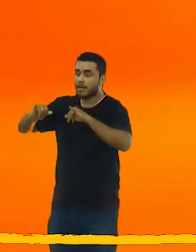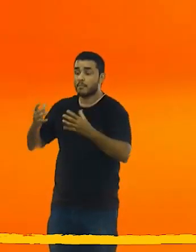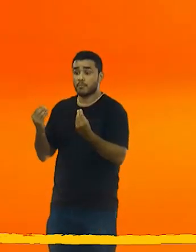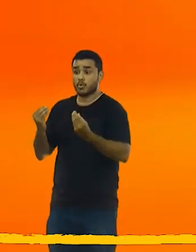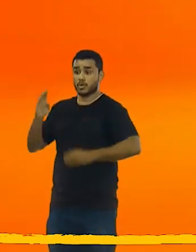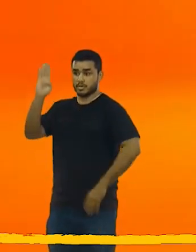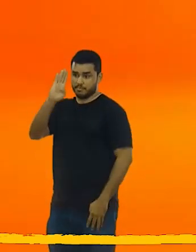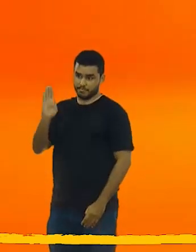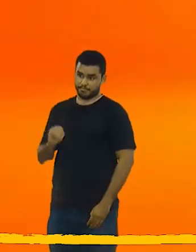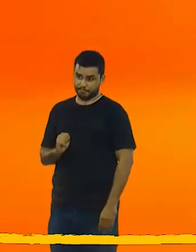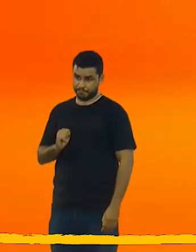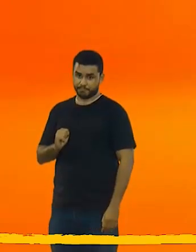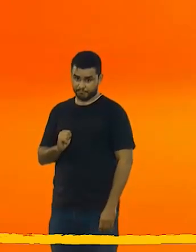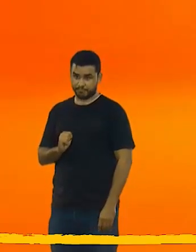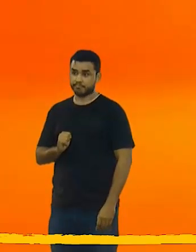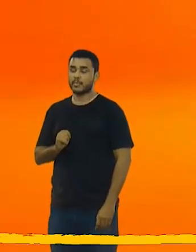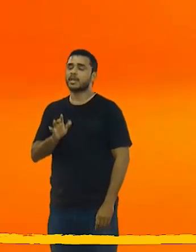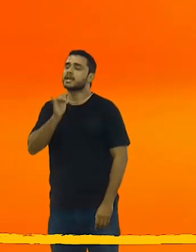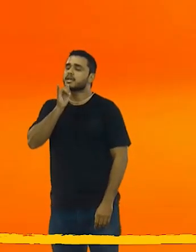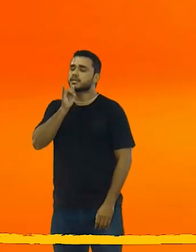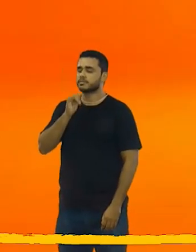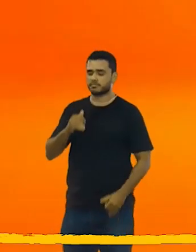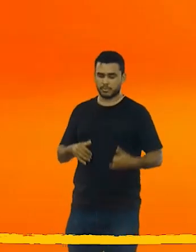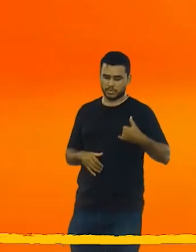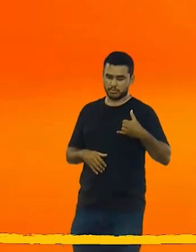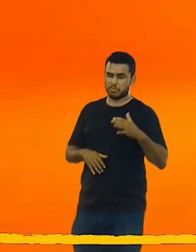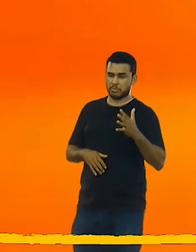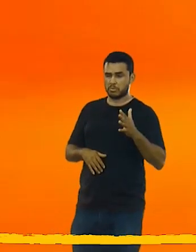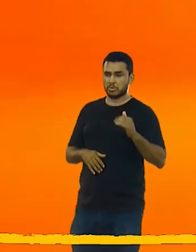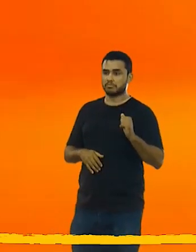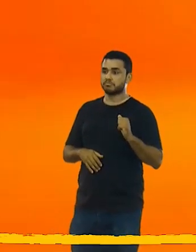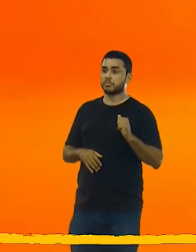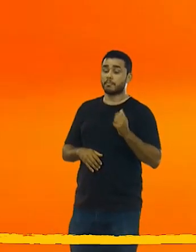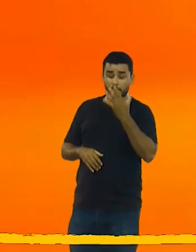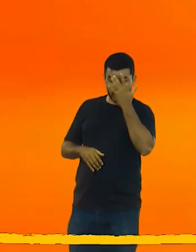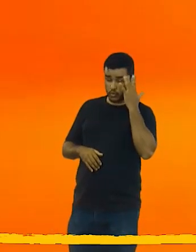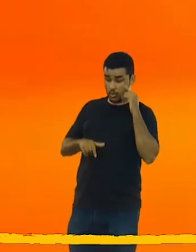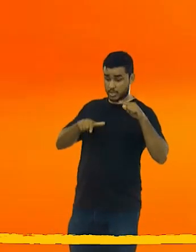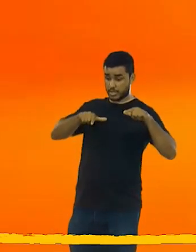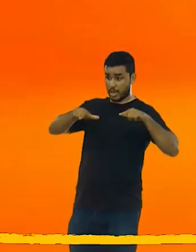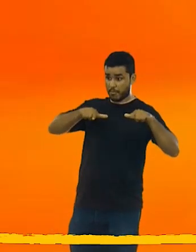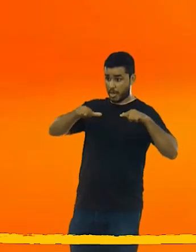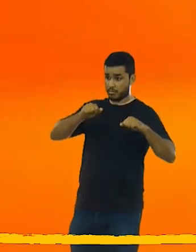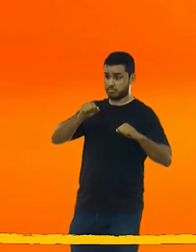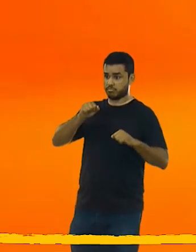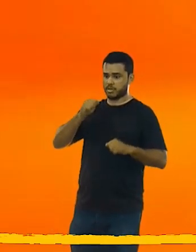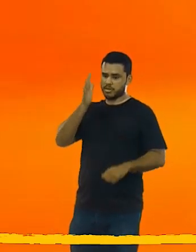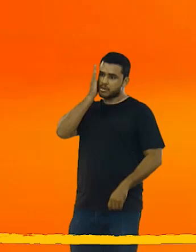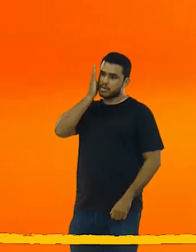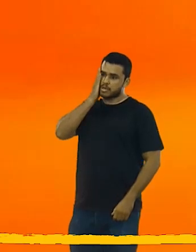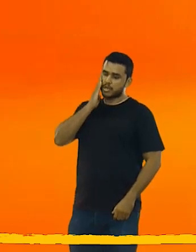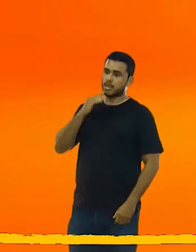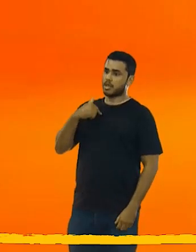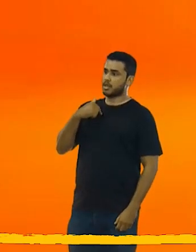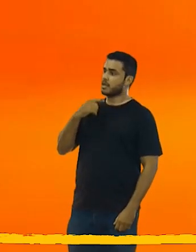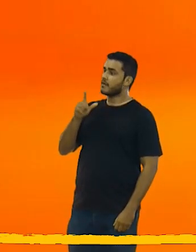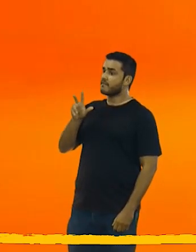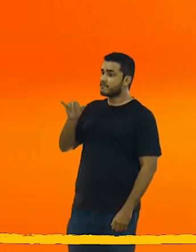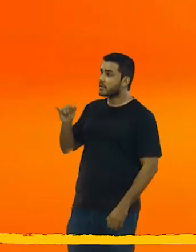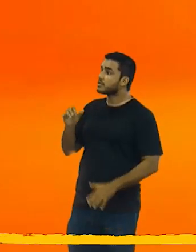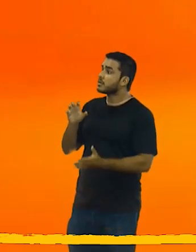população economicamente ativa, de 18,7% ele vai para 27%. Tudo bem?